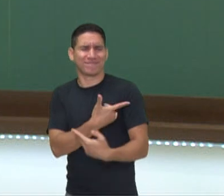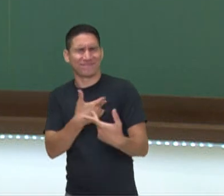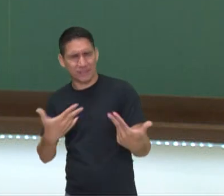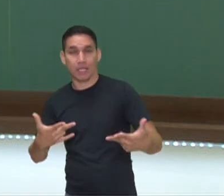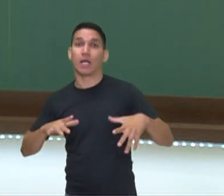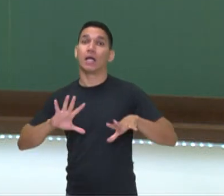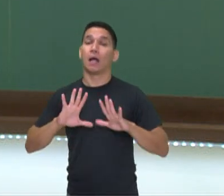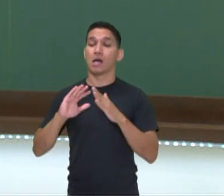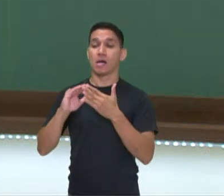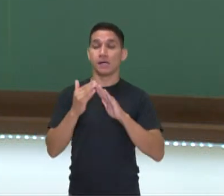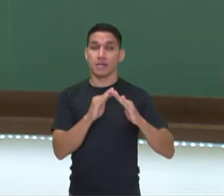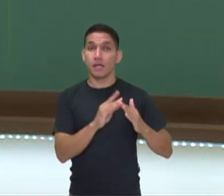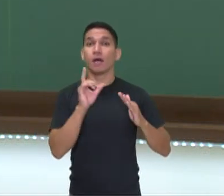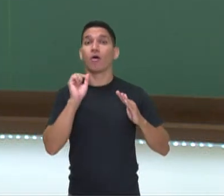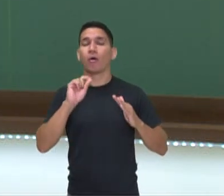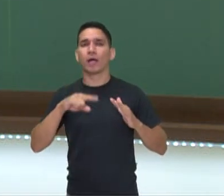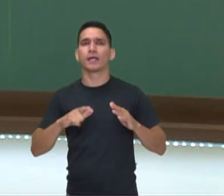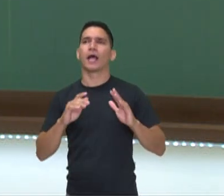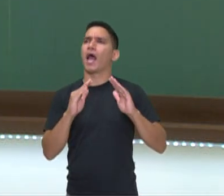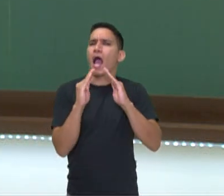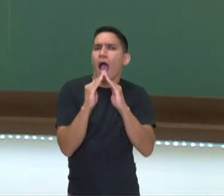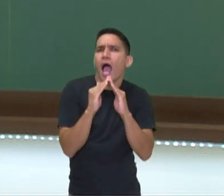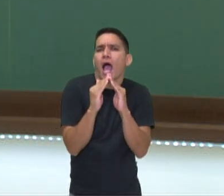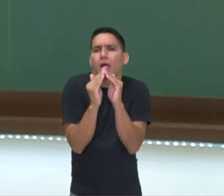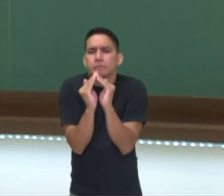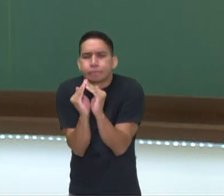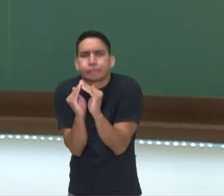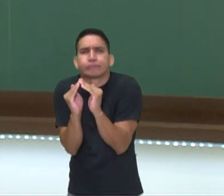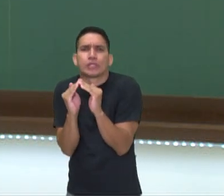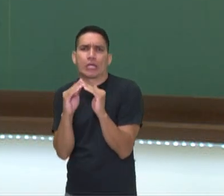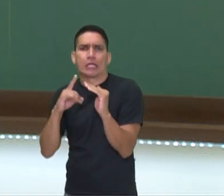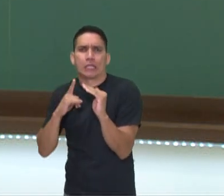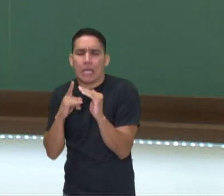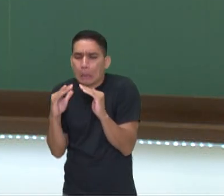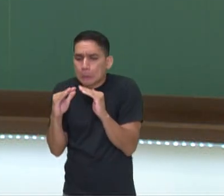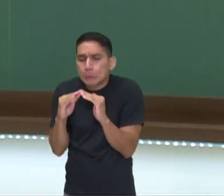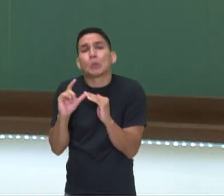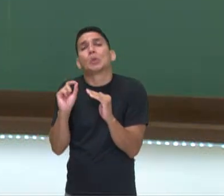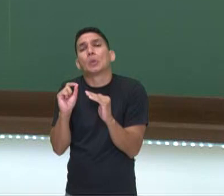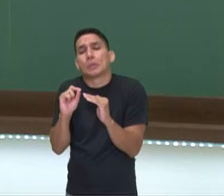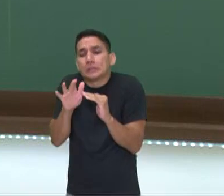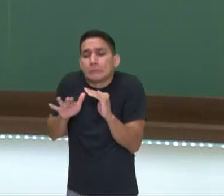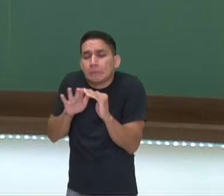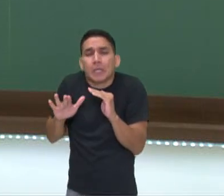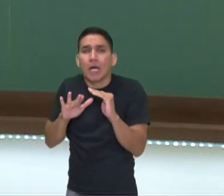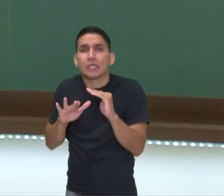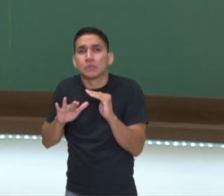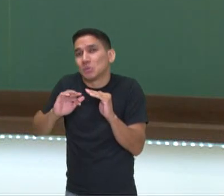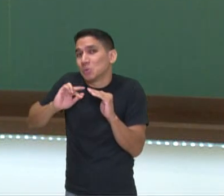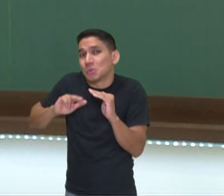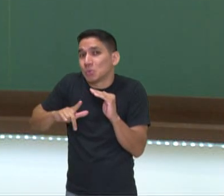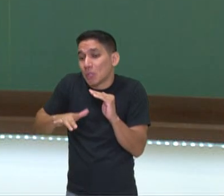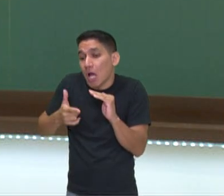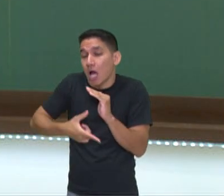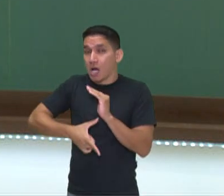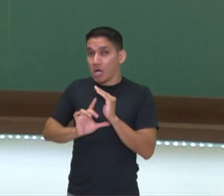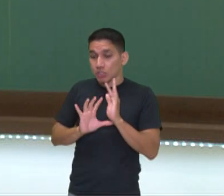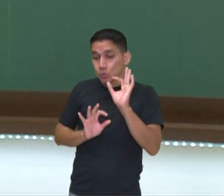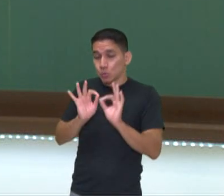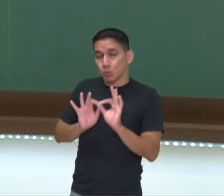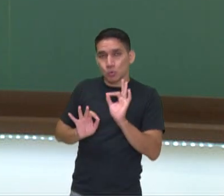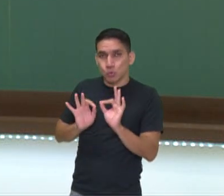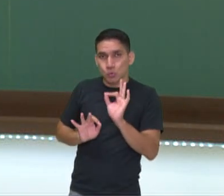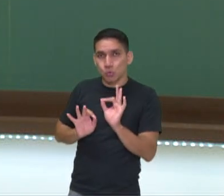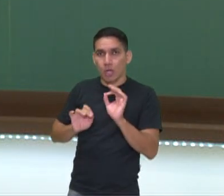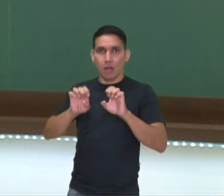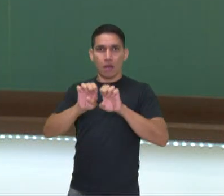num conjunto de casas, casebres, de casas que estão construídas em um espaço que não dispõe de um planejamento urbano